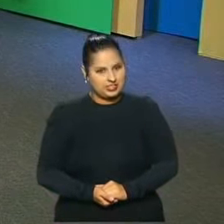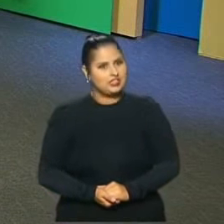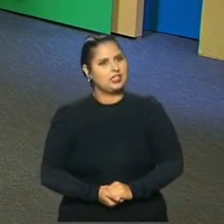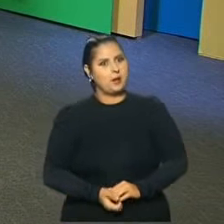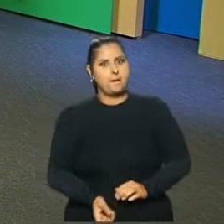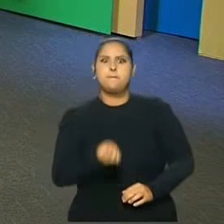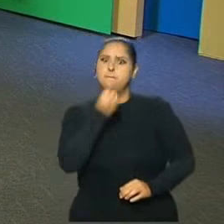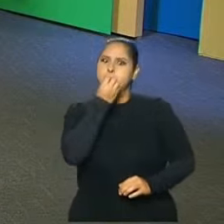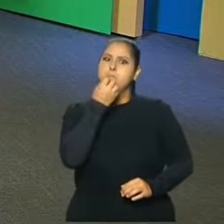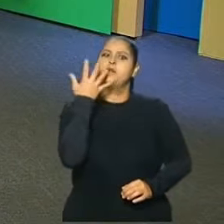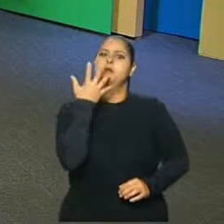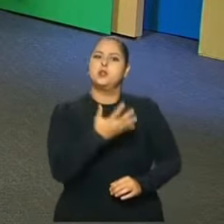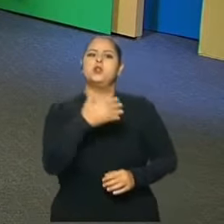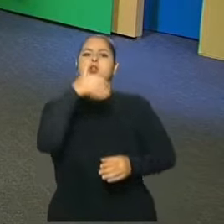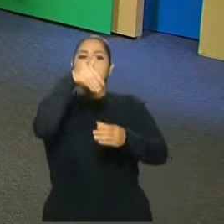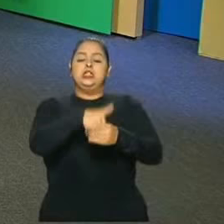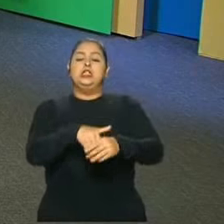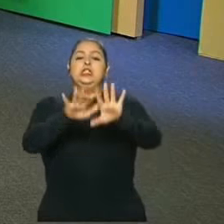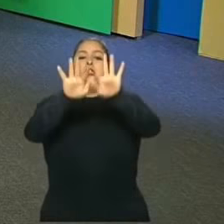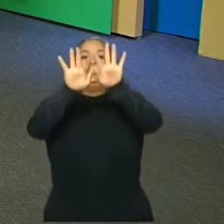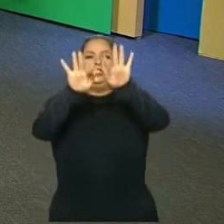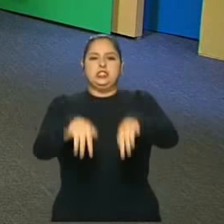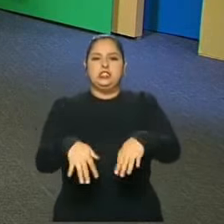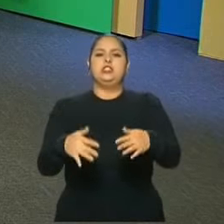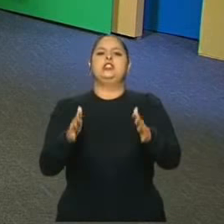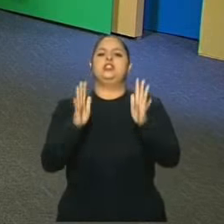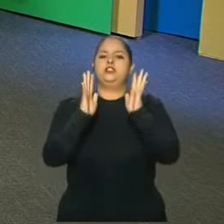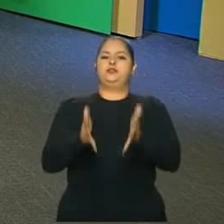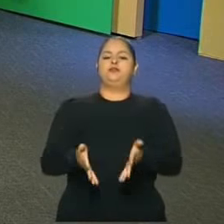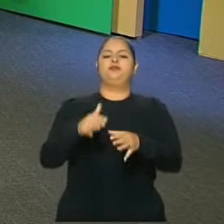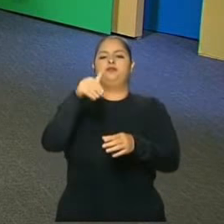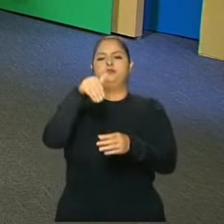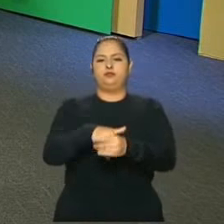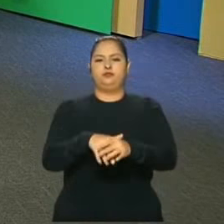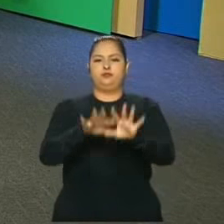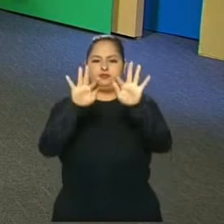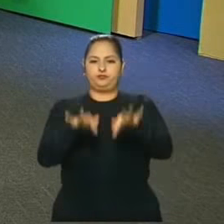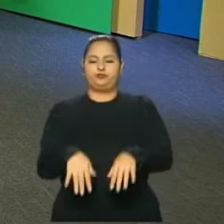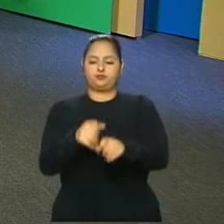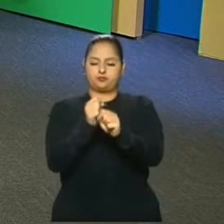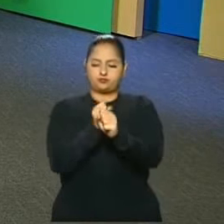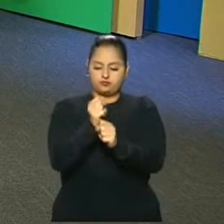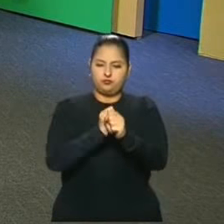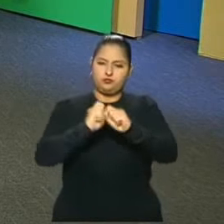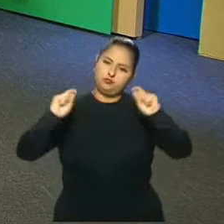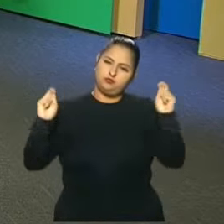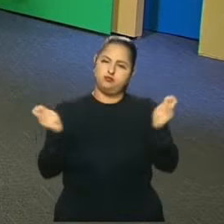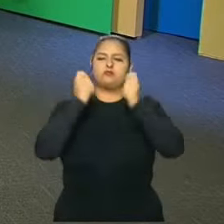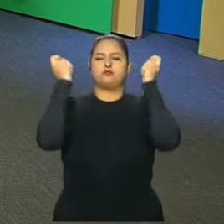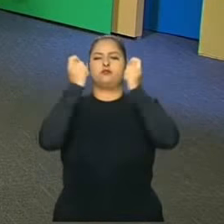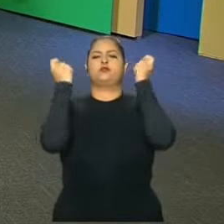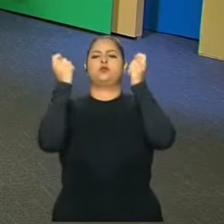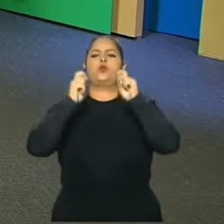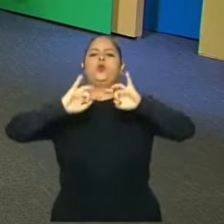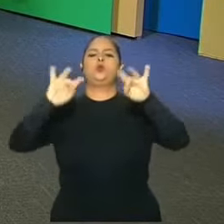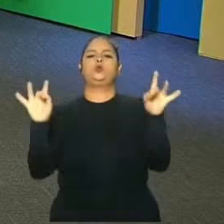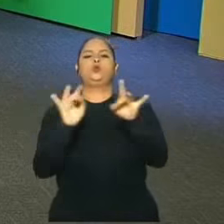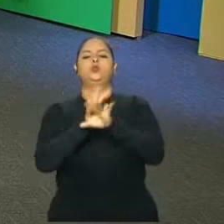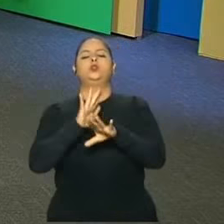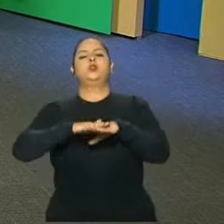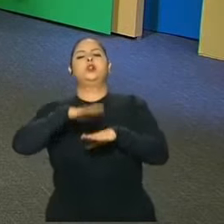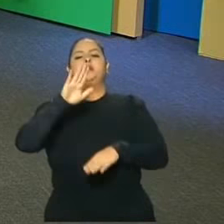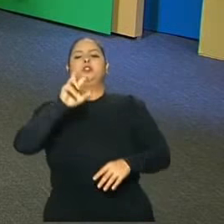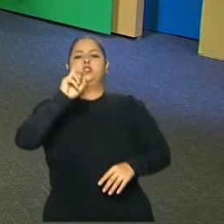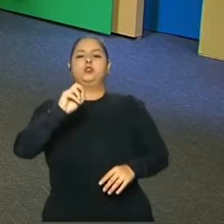coisa boa. Bem, votação encerrada, hein, Bia? Votação encerrada nesse ano que o festival teve um total de mais de 50 mil